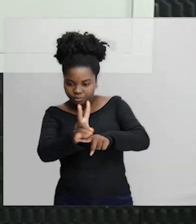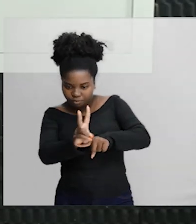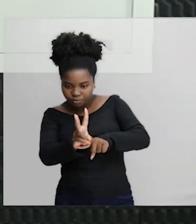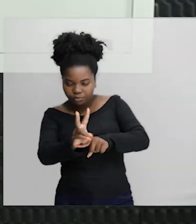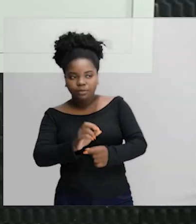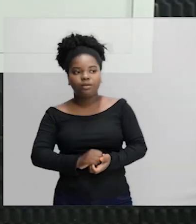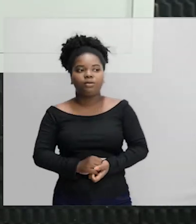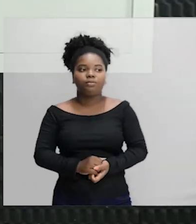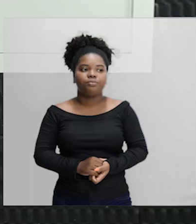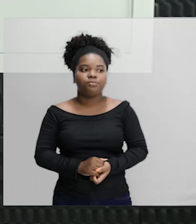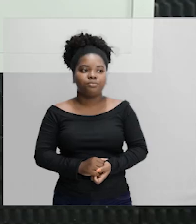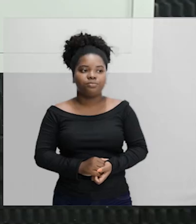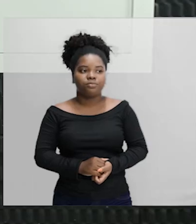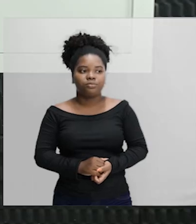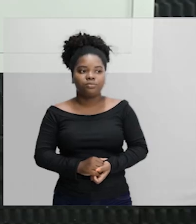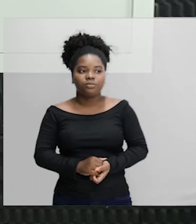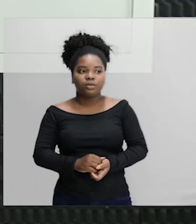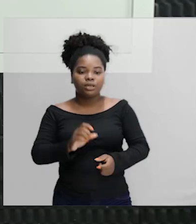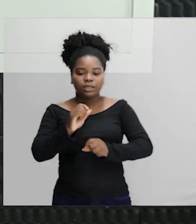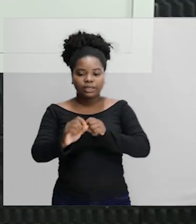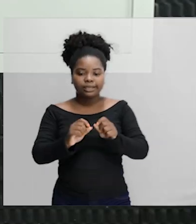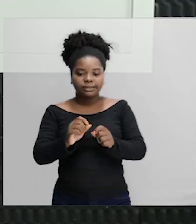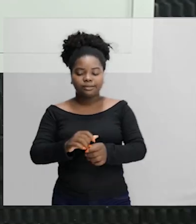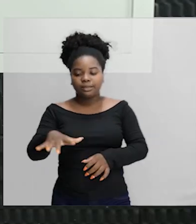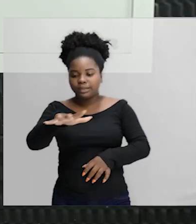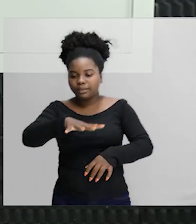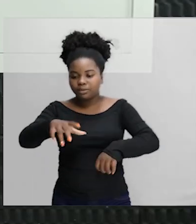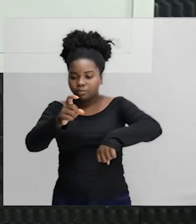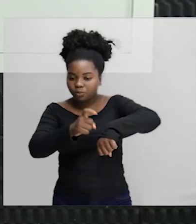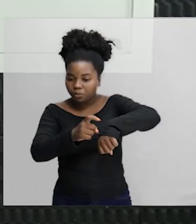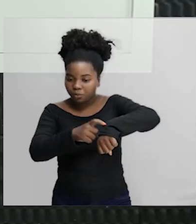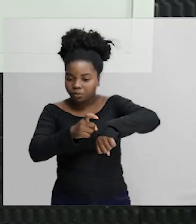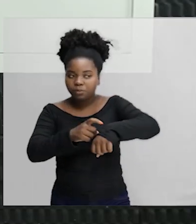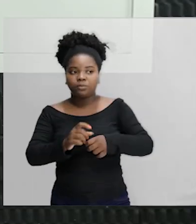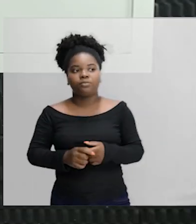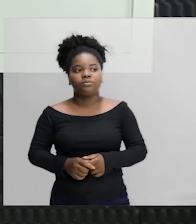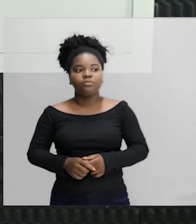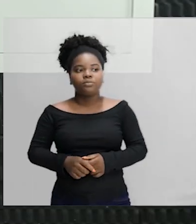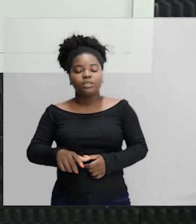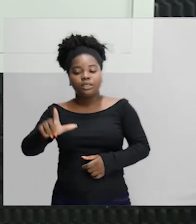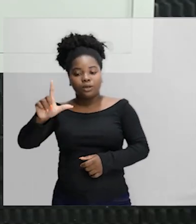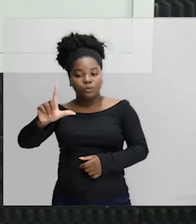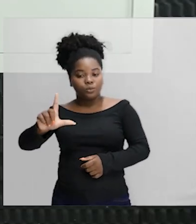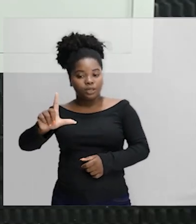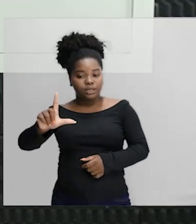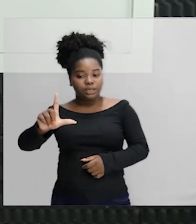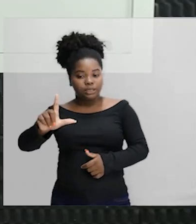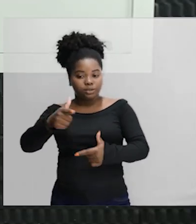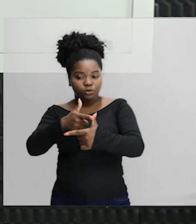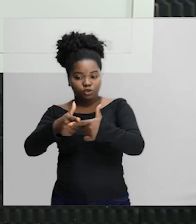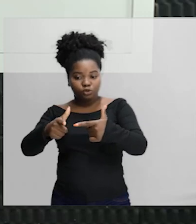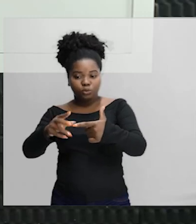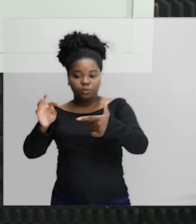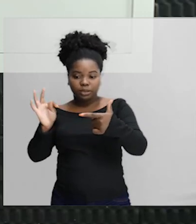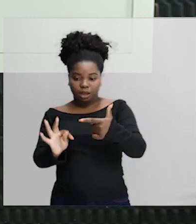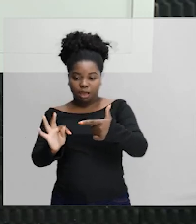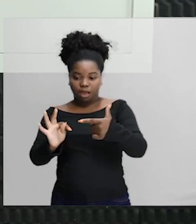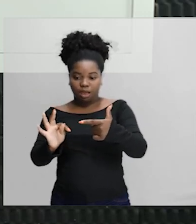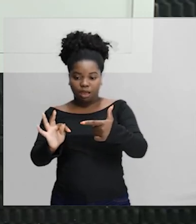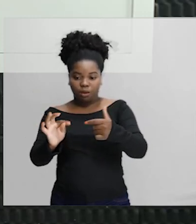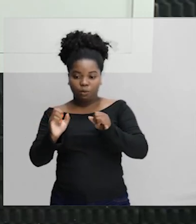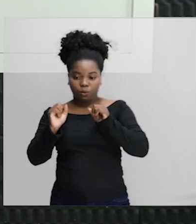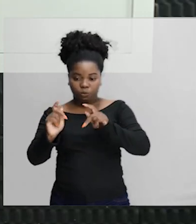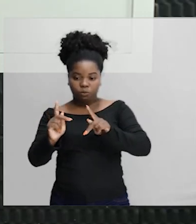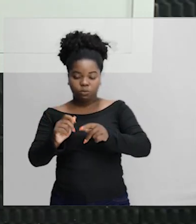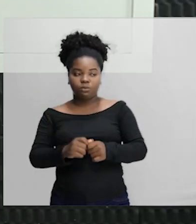Velocidade é o espaço que para a gente vai ser o comprimento L sobre o tempo.